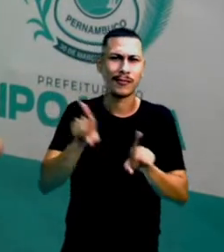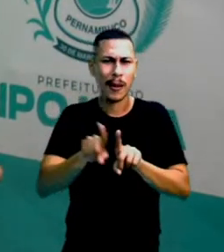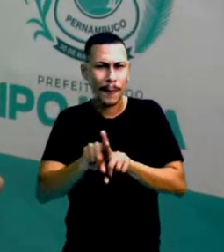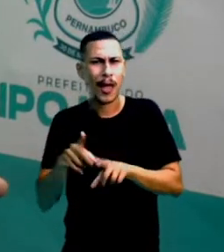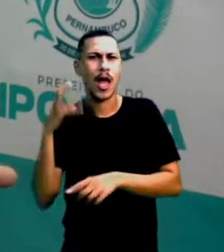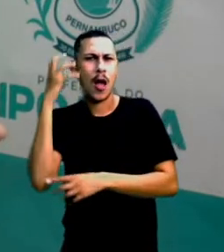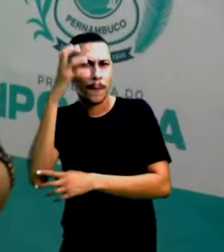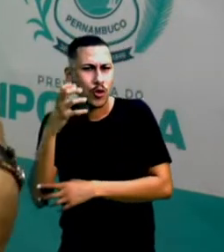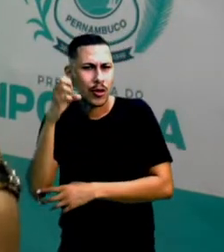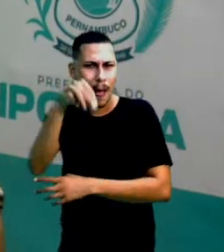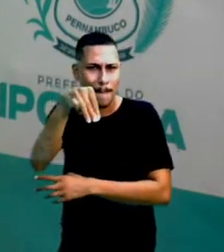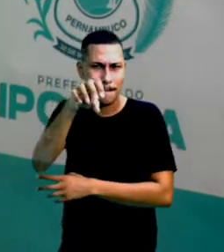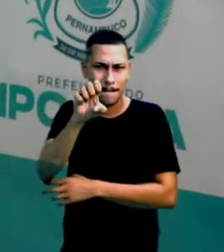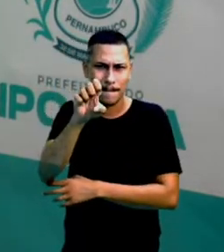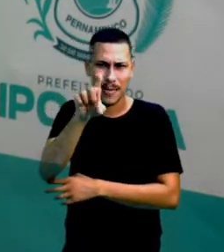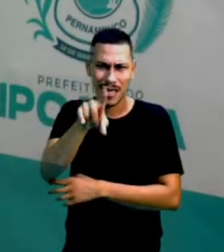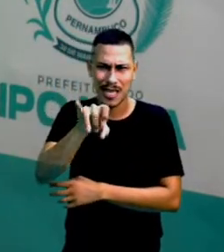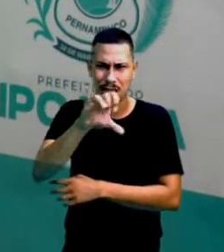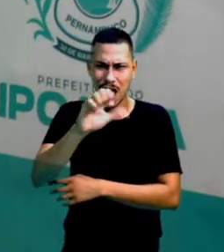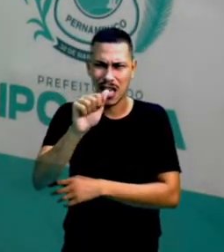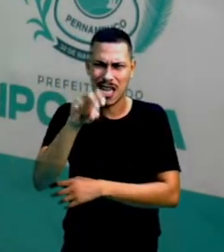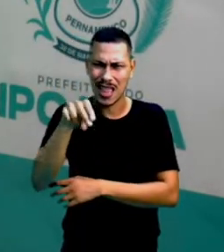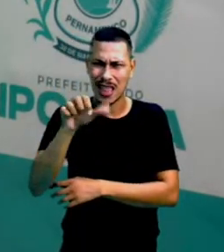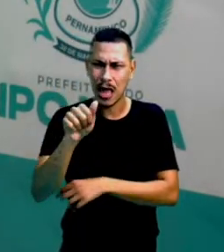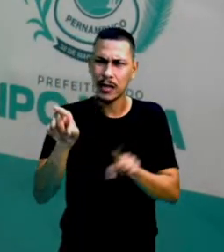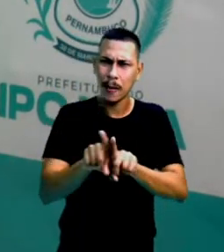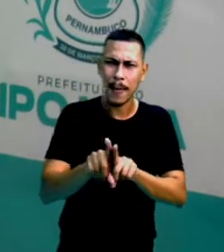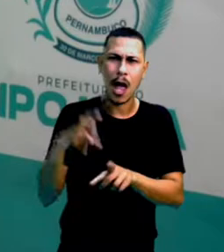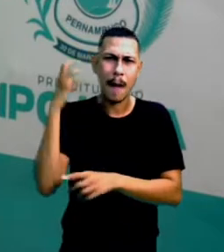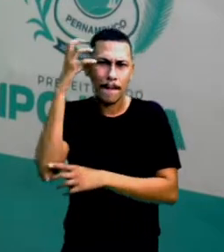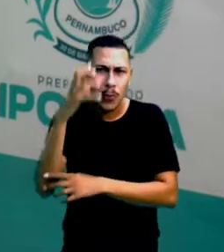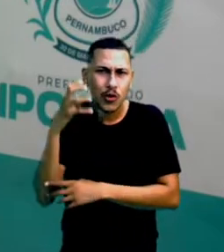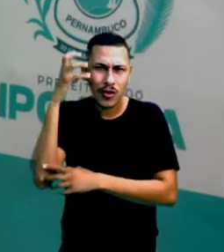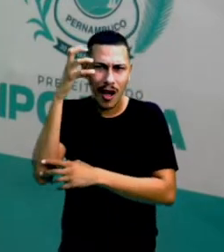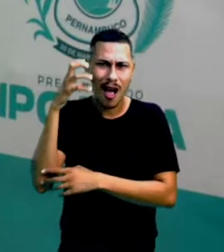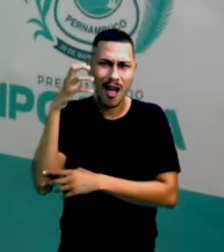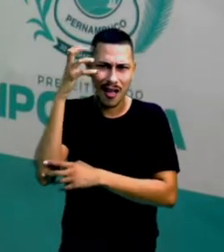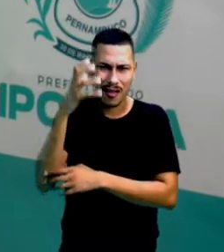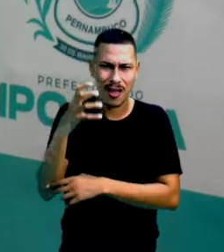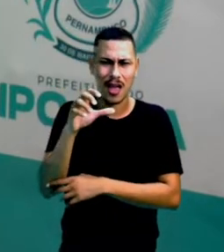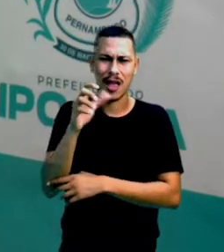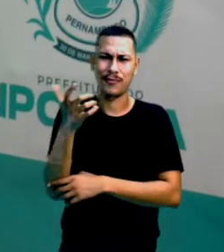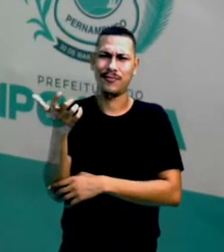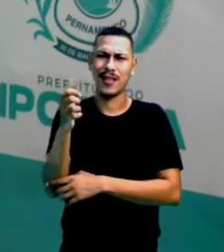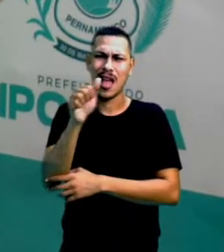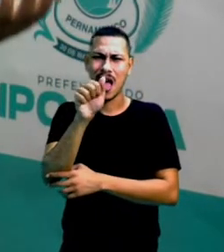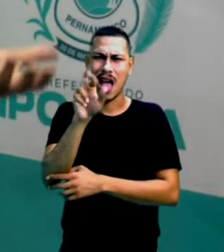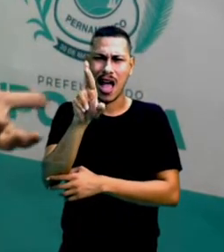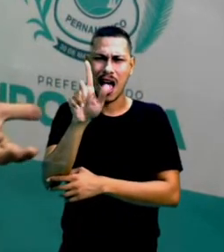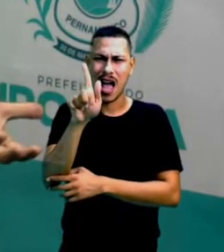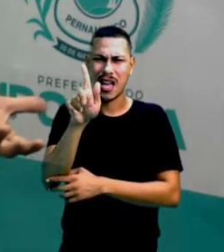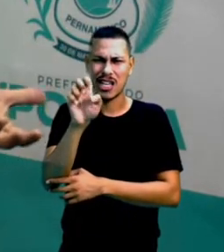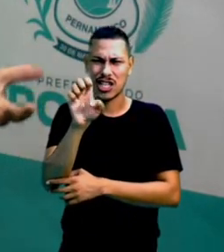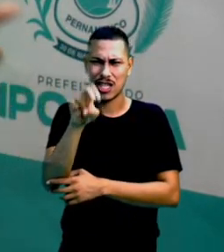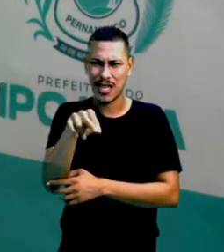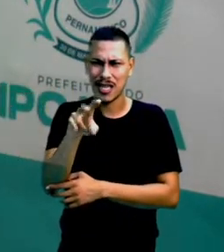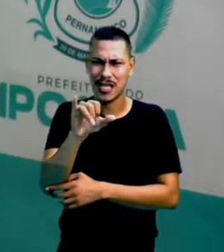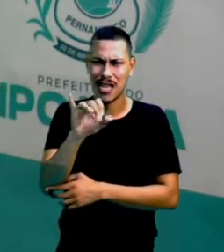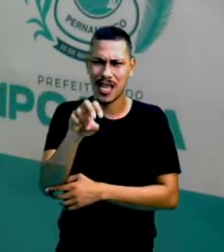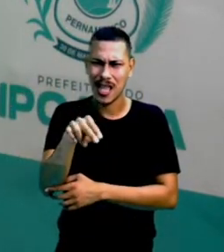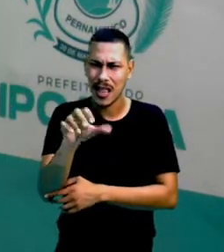música mexicana tem a música Argentina tem a música japonesa com a música chinesa tem a música africana